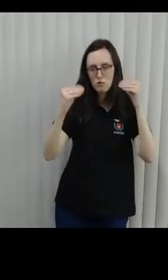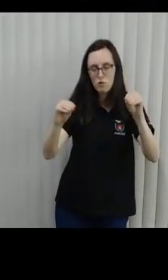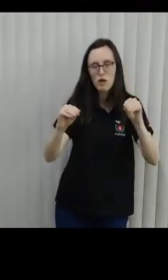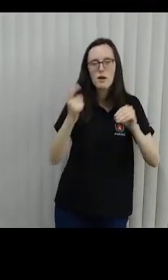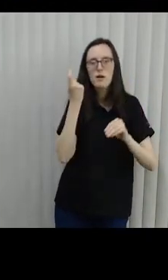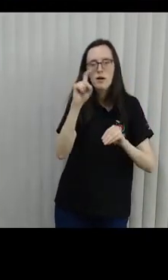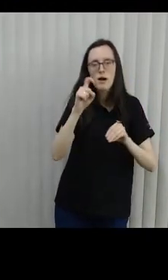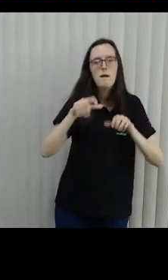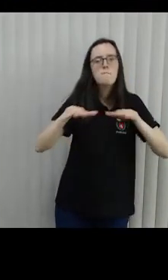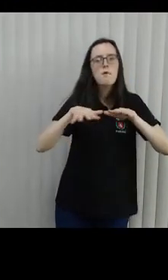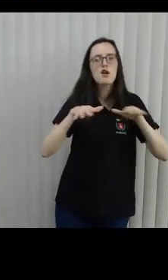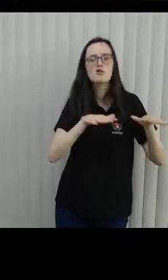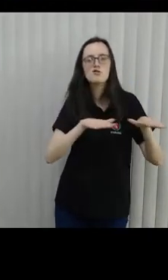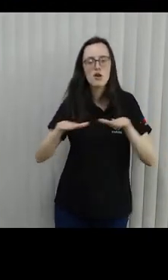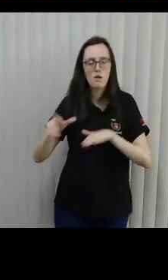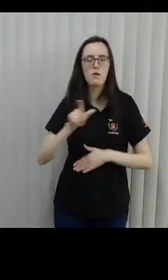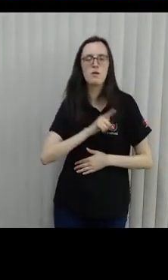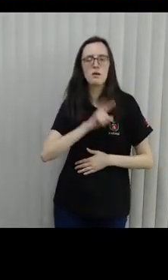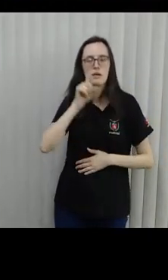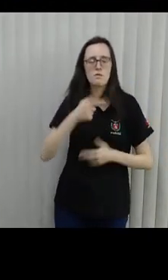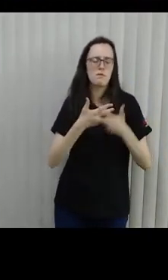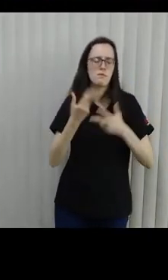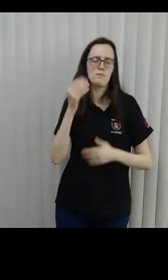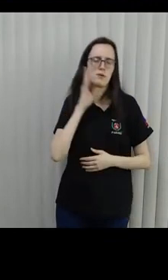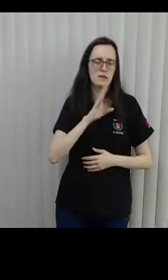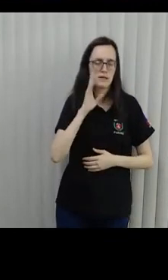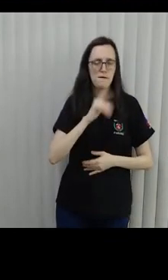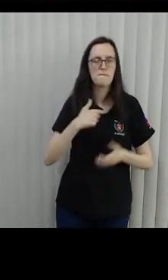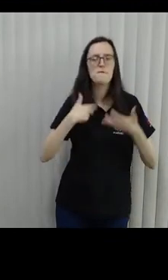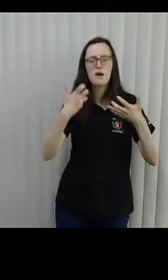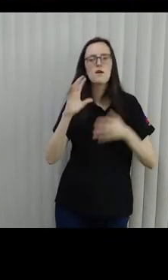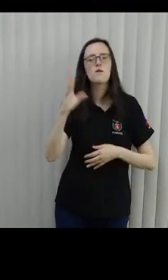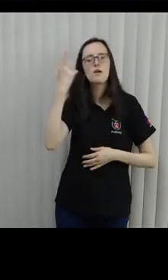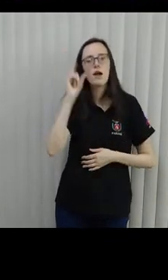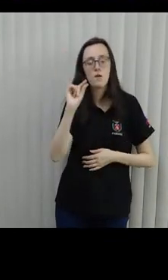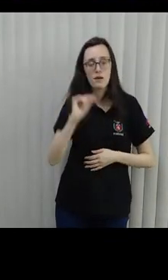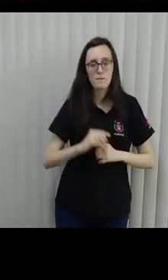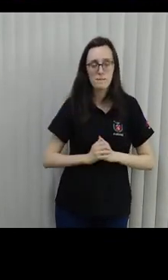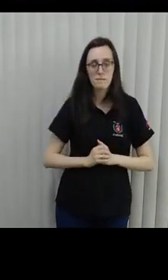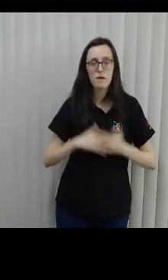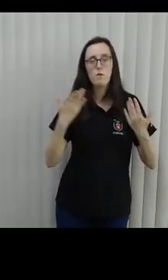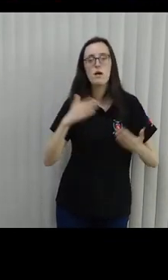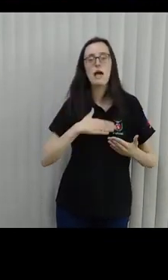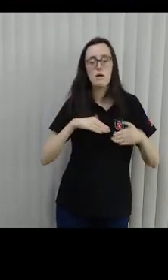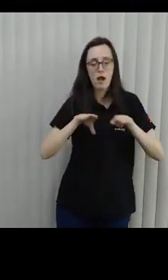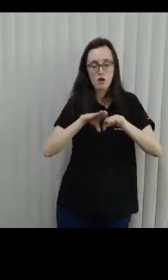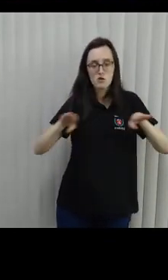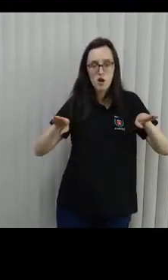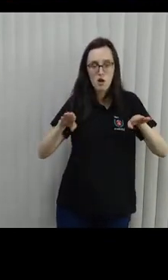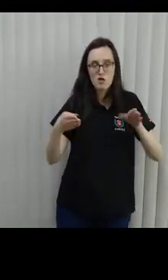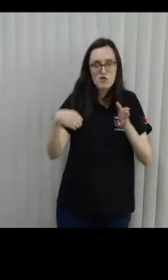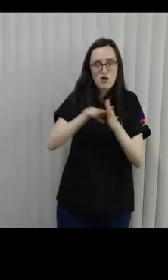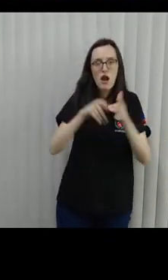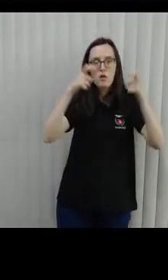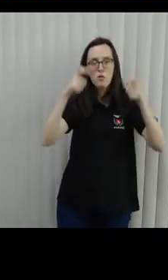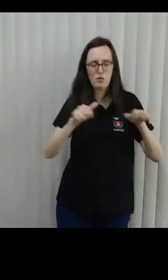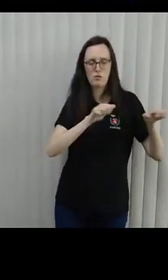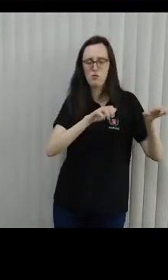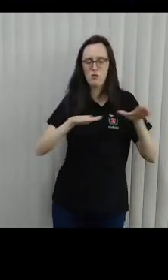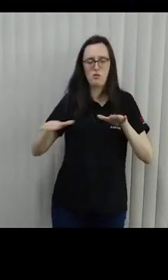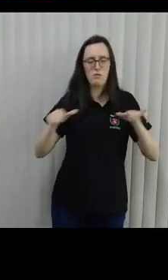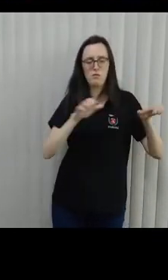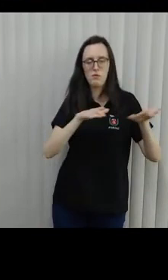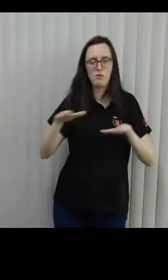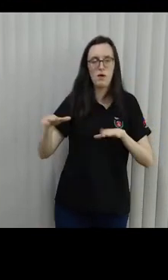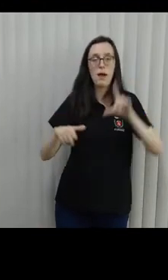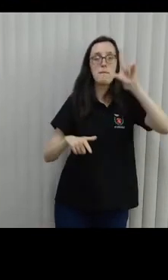Beleza. E aqui vai ter uma sacada muito, muito legal. O que eu quero que aconteça? Quando o meu chão chegar na posição, for menor